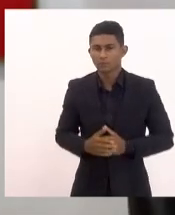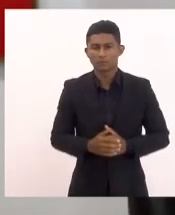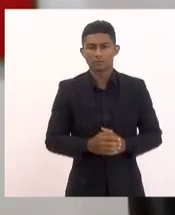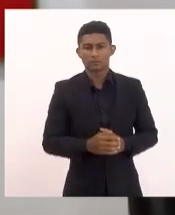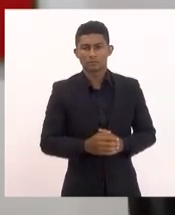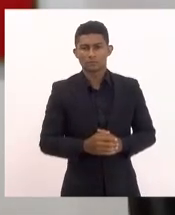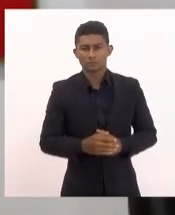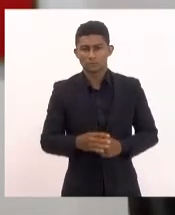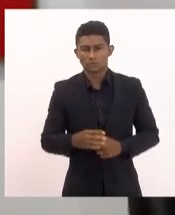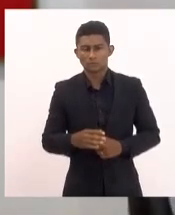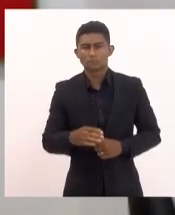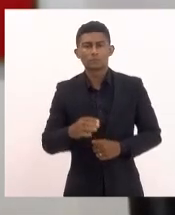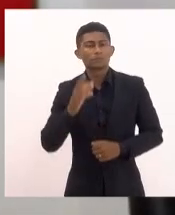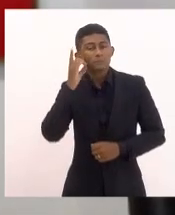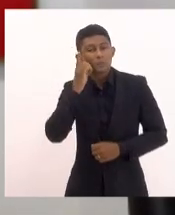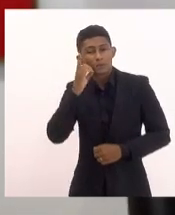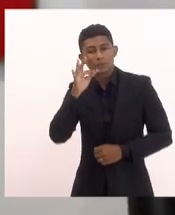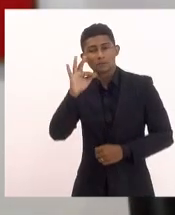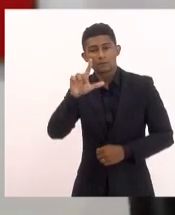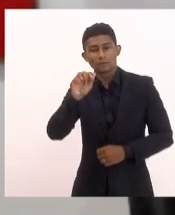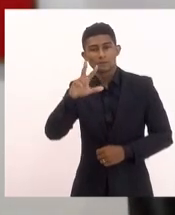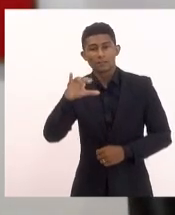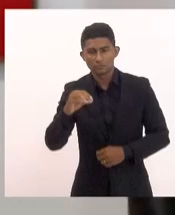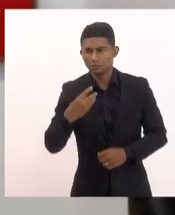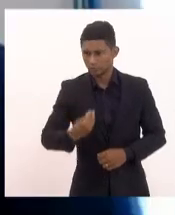Deputado Rodrigo Amorim. Deputado Flávio Serafini.